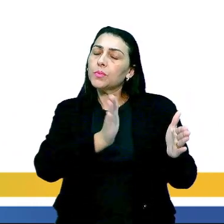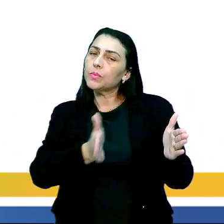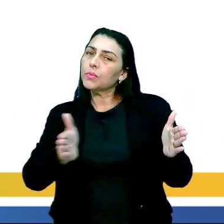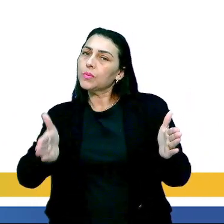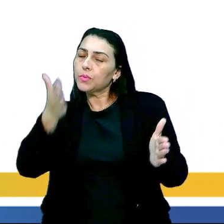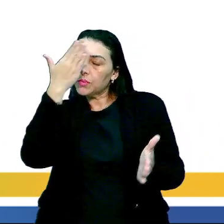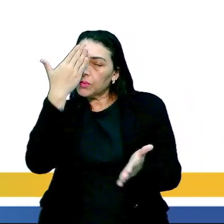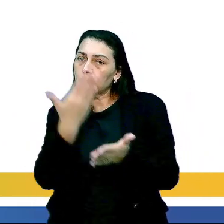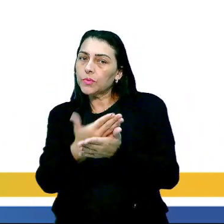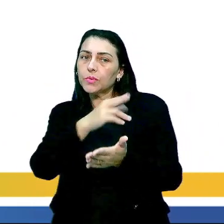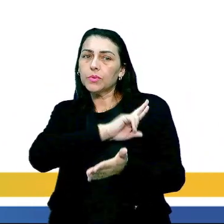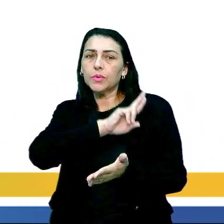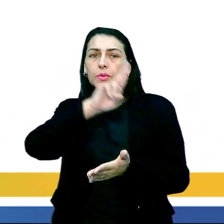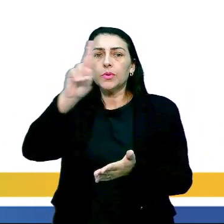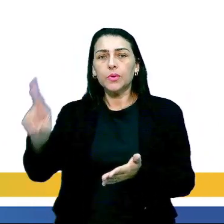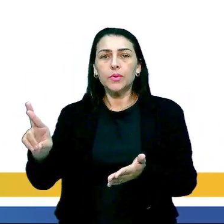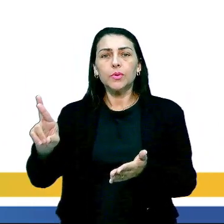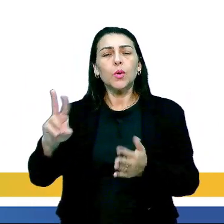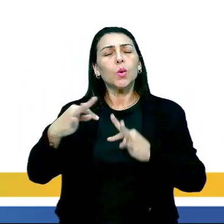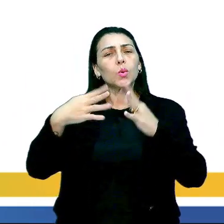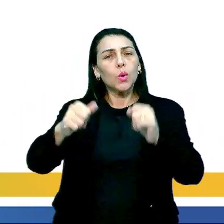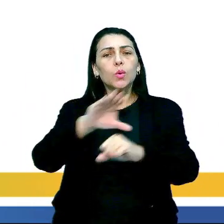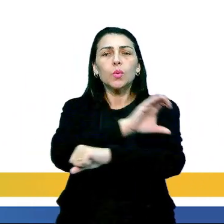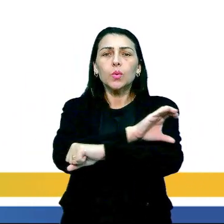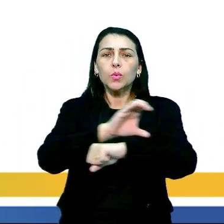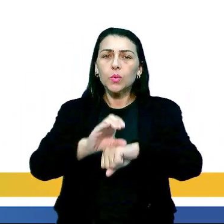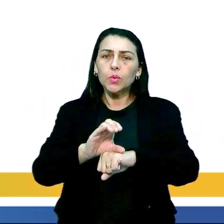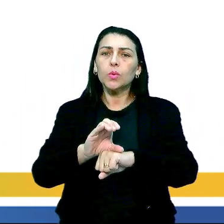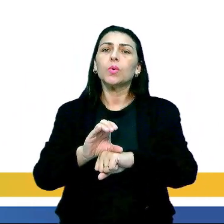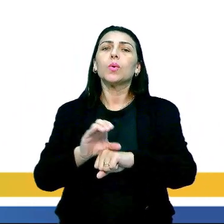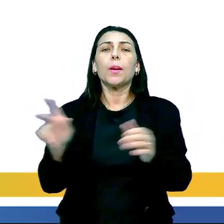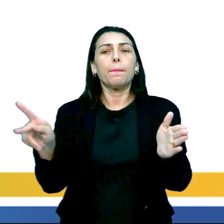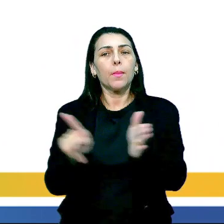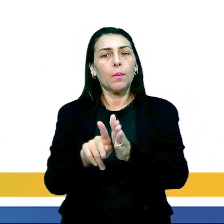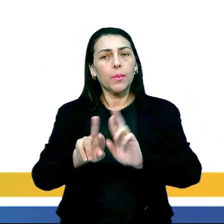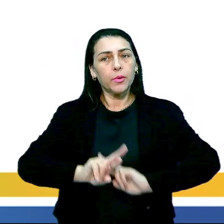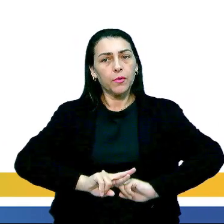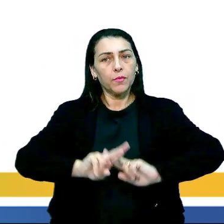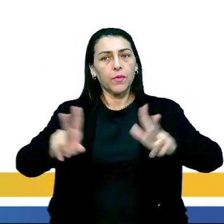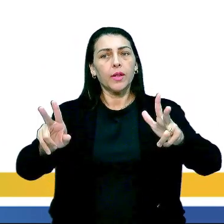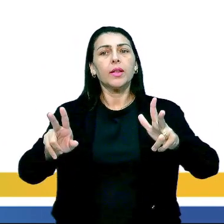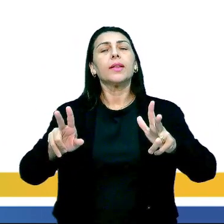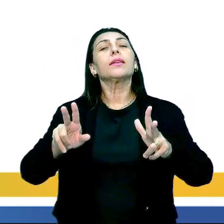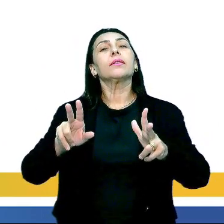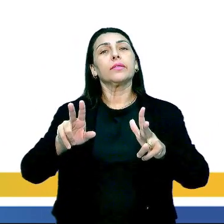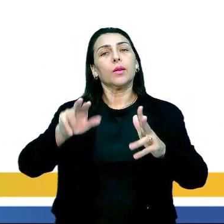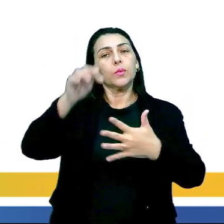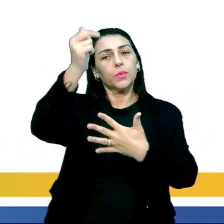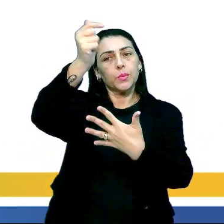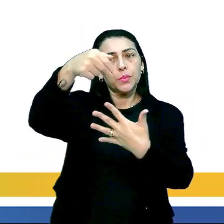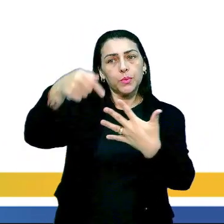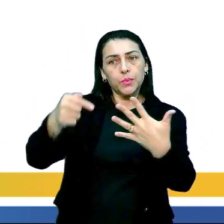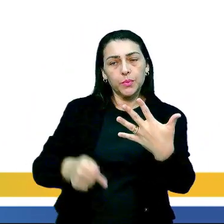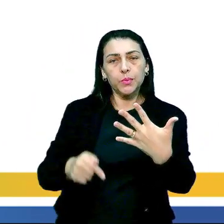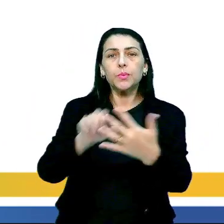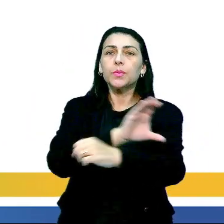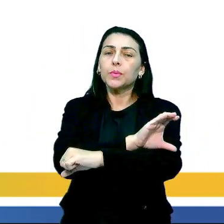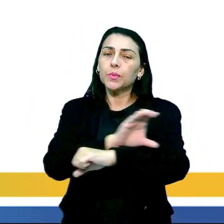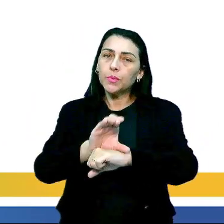os segmentos religiosos, todos têm culturas distintas em diferentes níveis